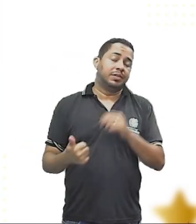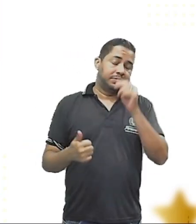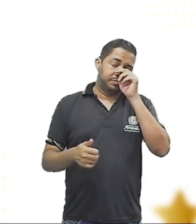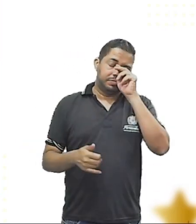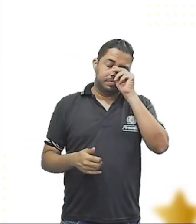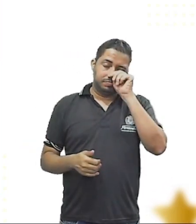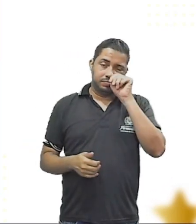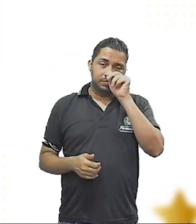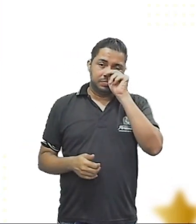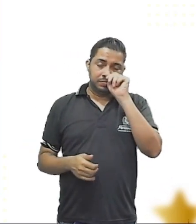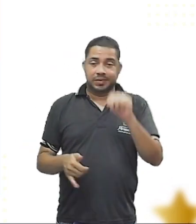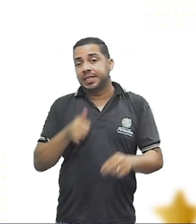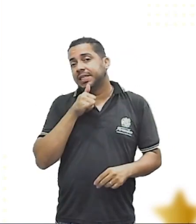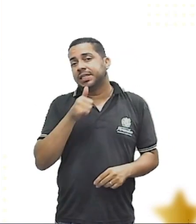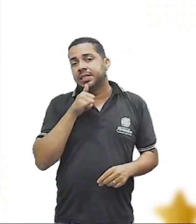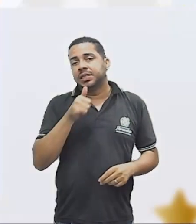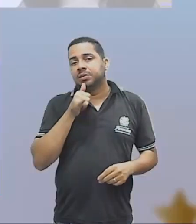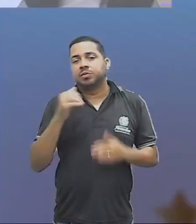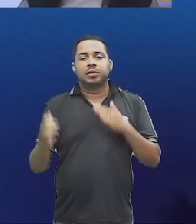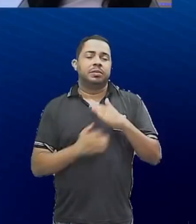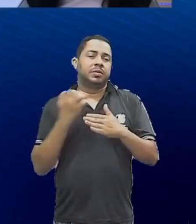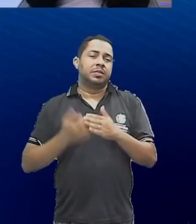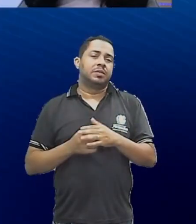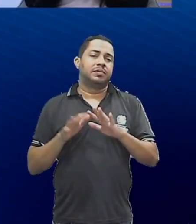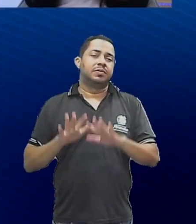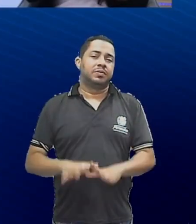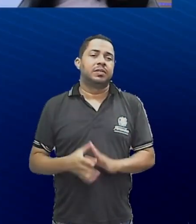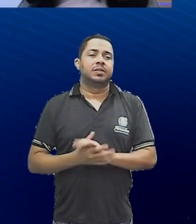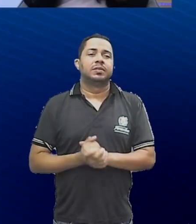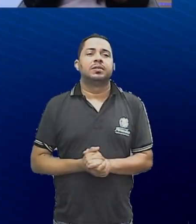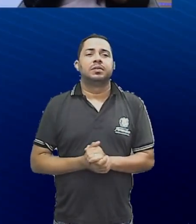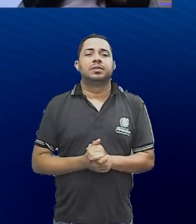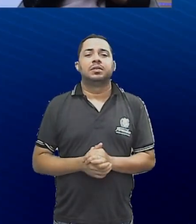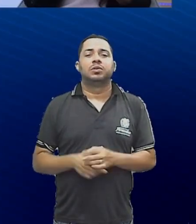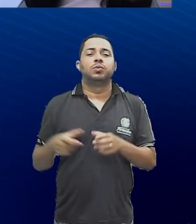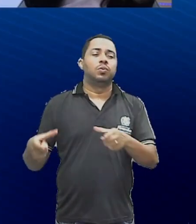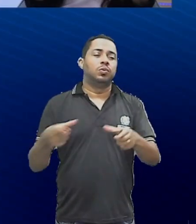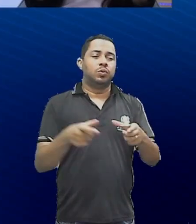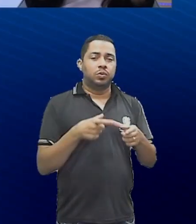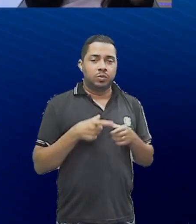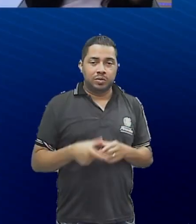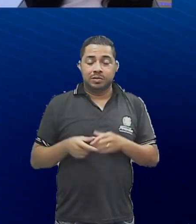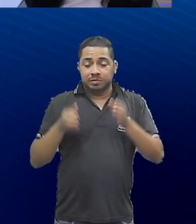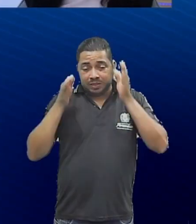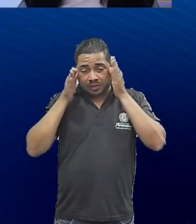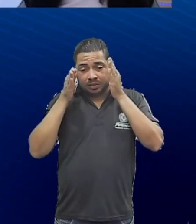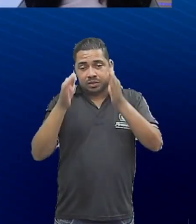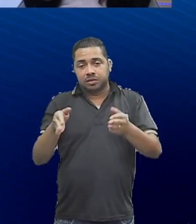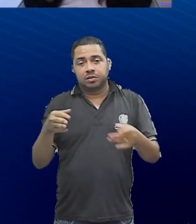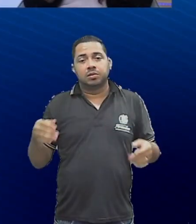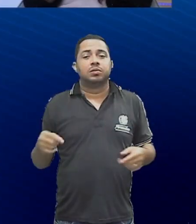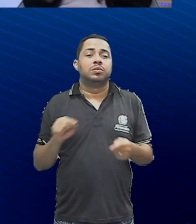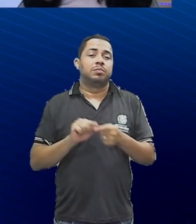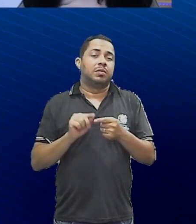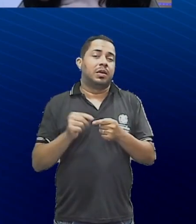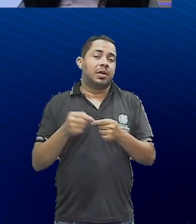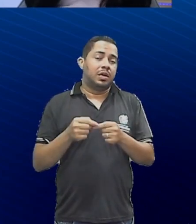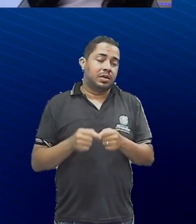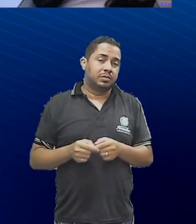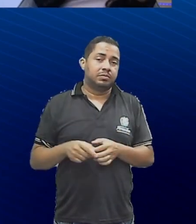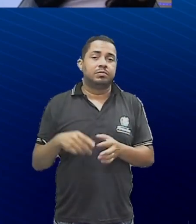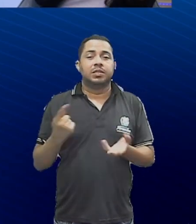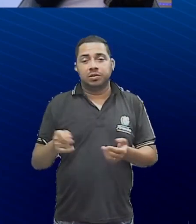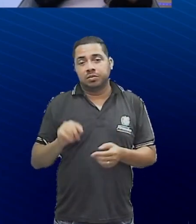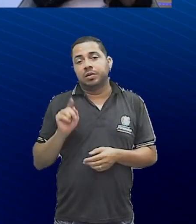Exemplo, uma empresa que fica situada em uma localização bem central do bairro, tem uma localização muito legal. Isso é